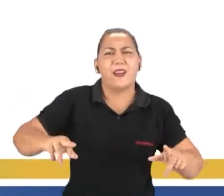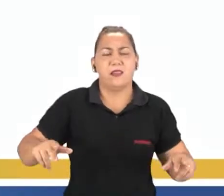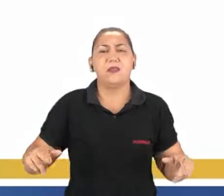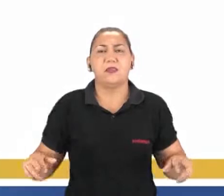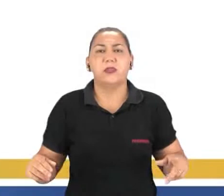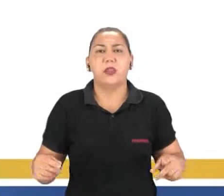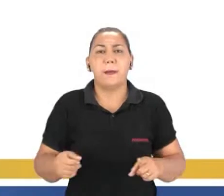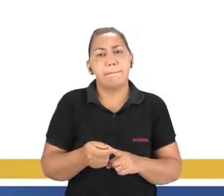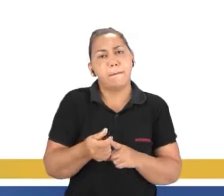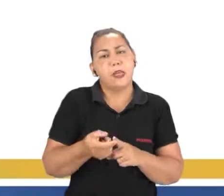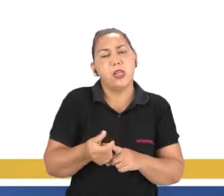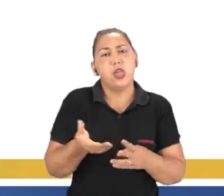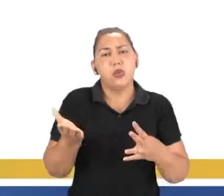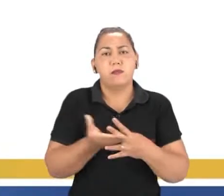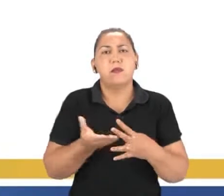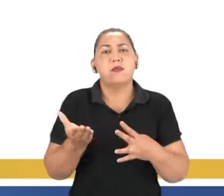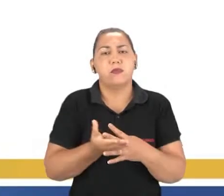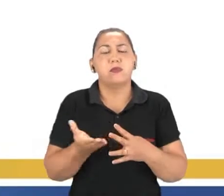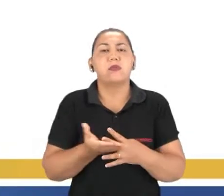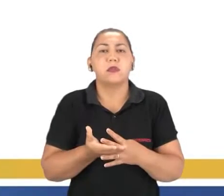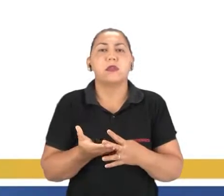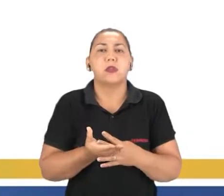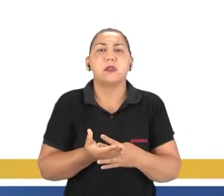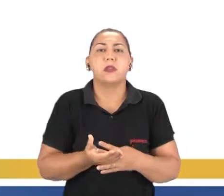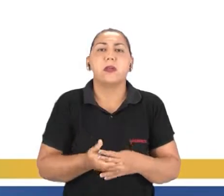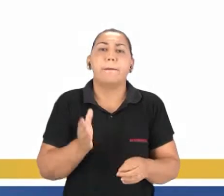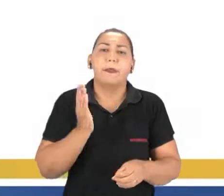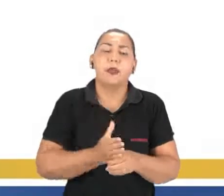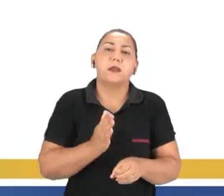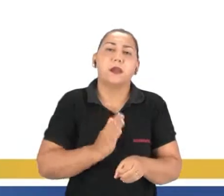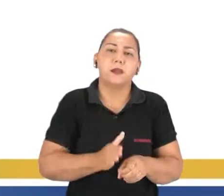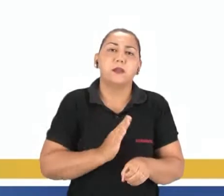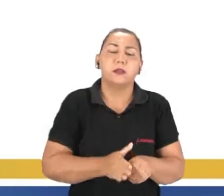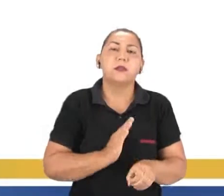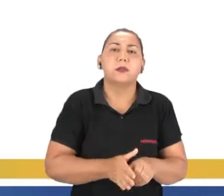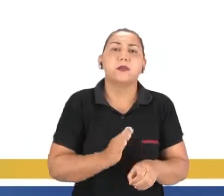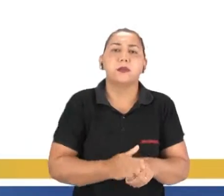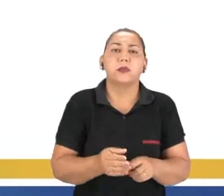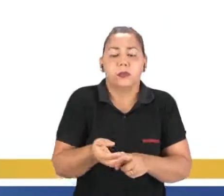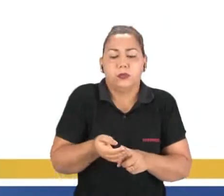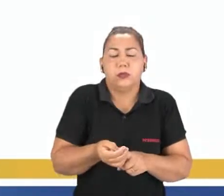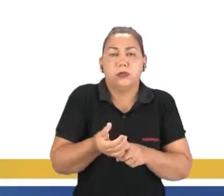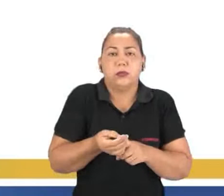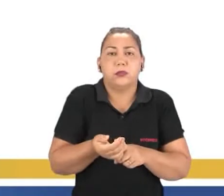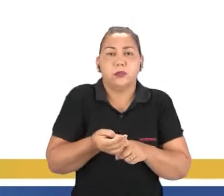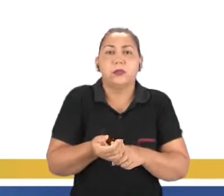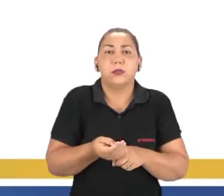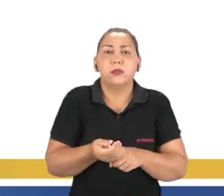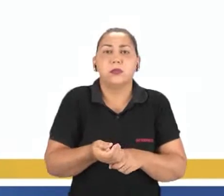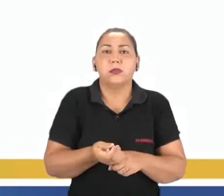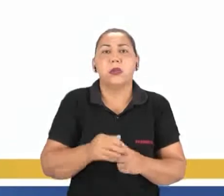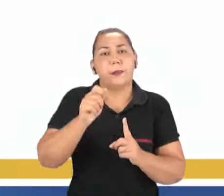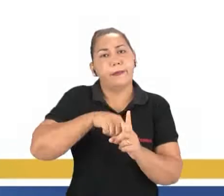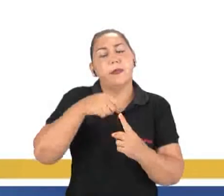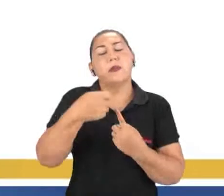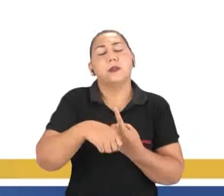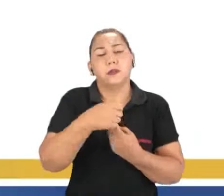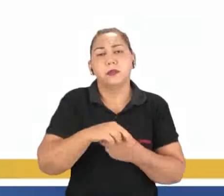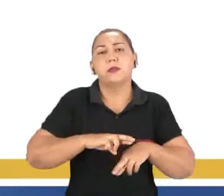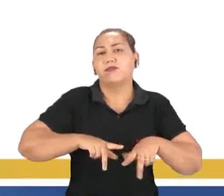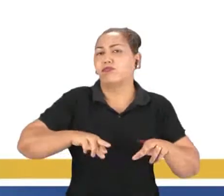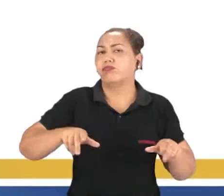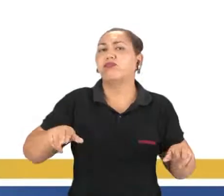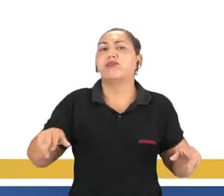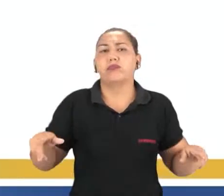tipos de milho, de mandioca, de batata, de amendoim, de banana e etc, tá, pessoal?